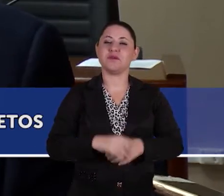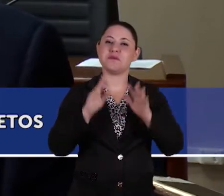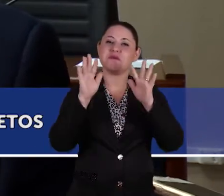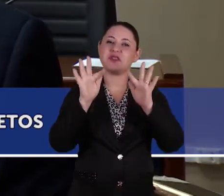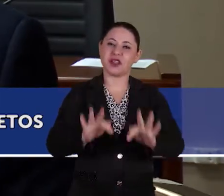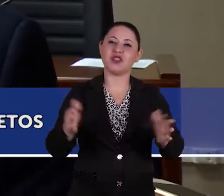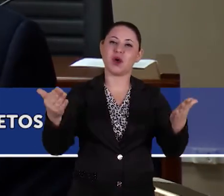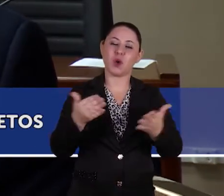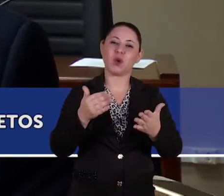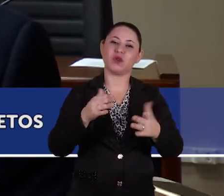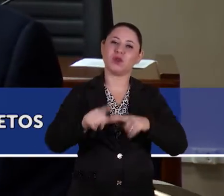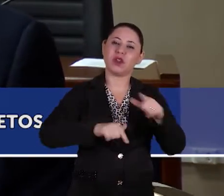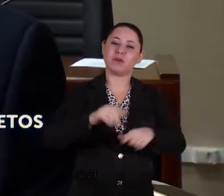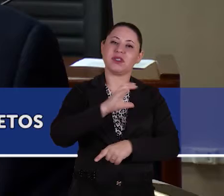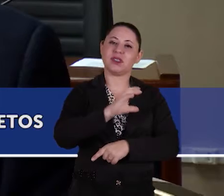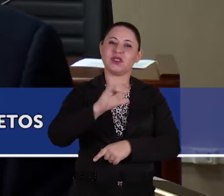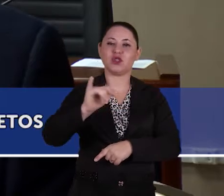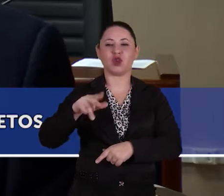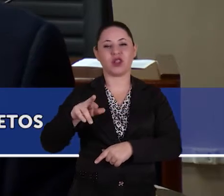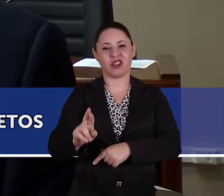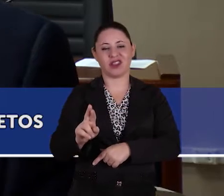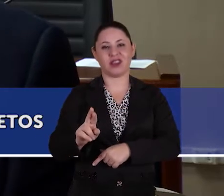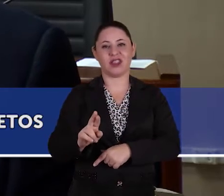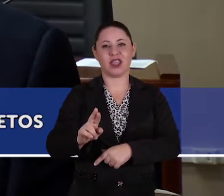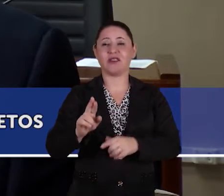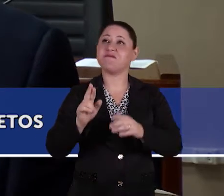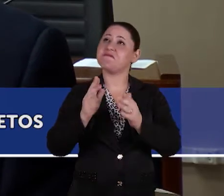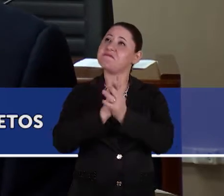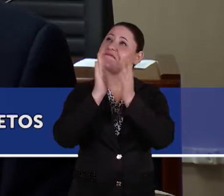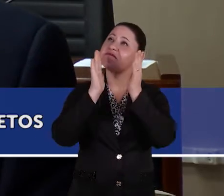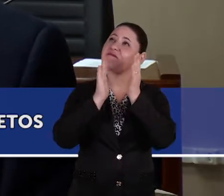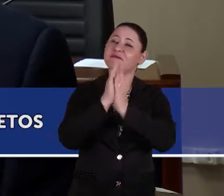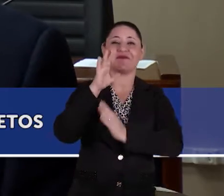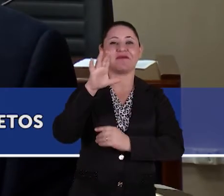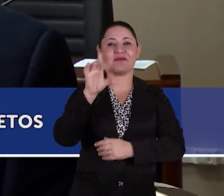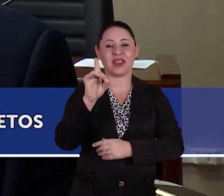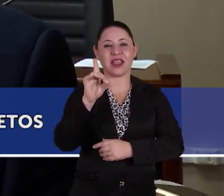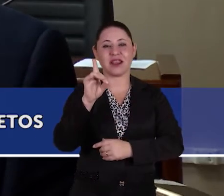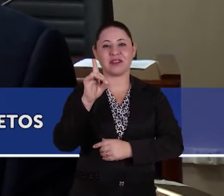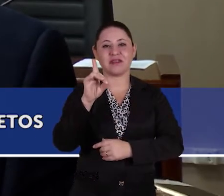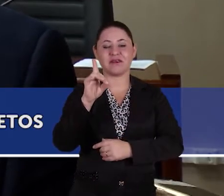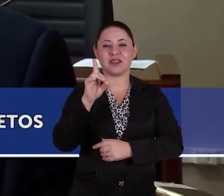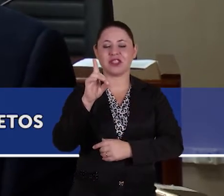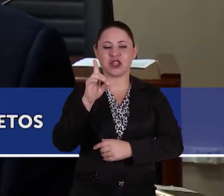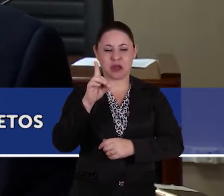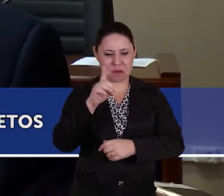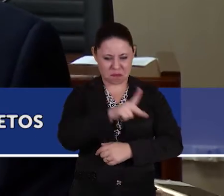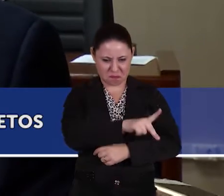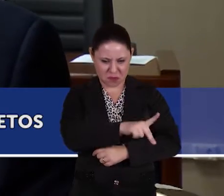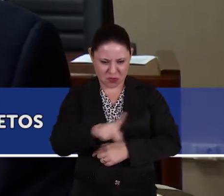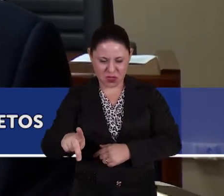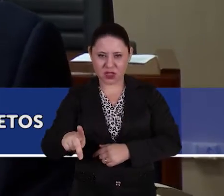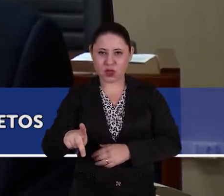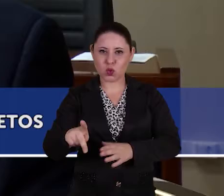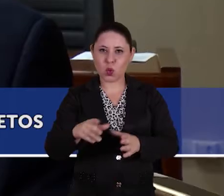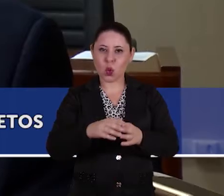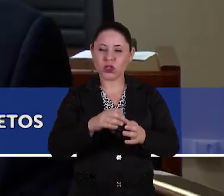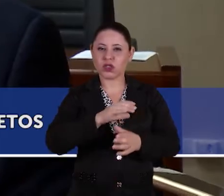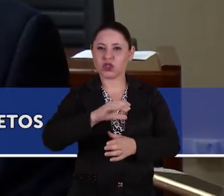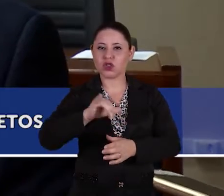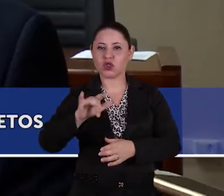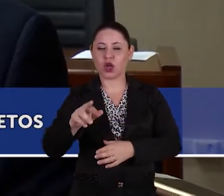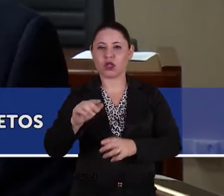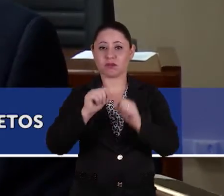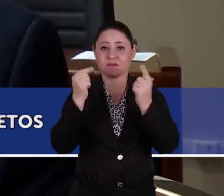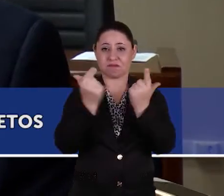hoje finalizar os trabalhos da Comissão de Constituição, Justiça e Redação, louvando a Deus, né, por esse privilégio de presidir a principal comissão da